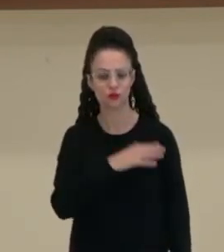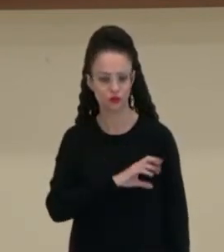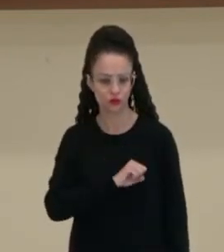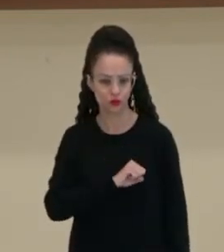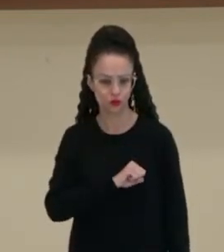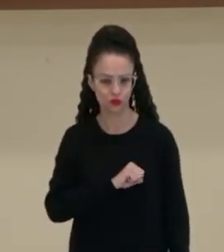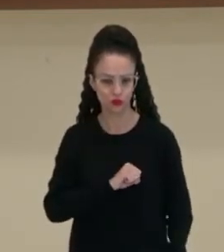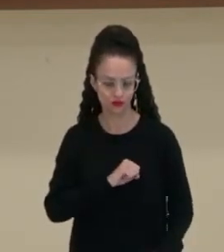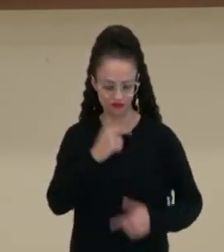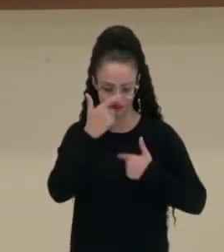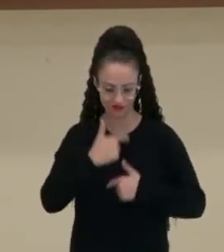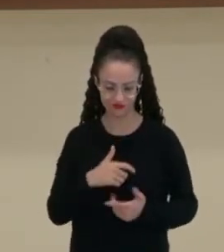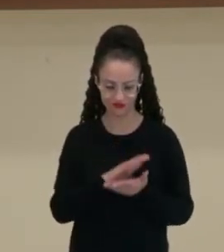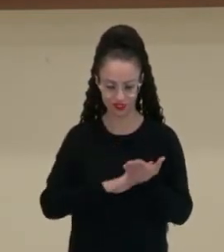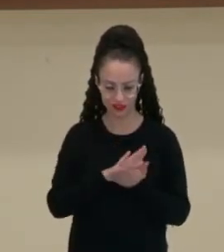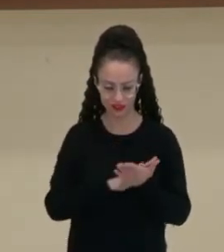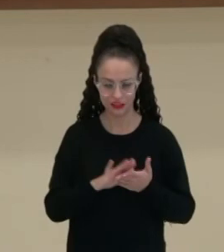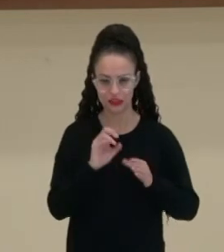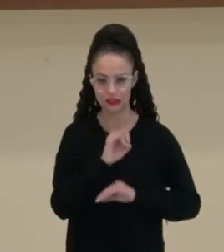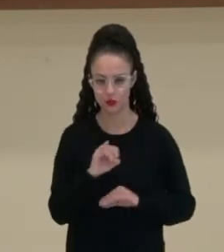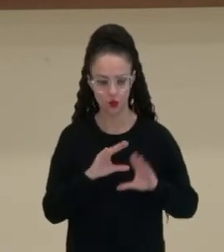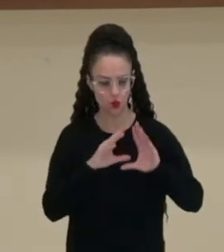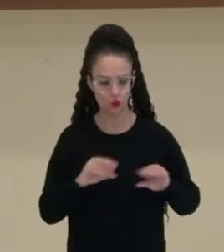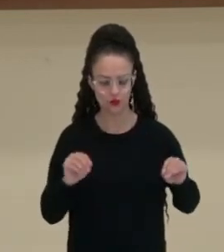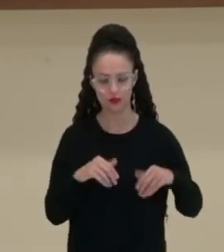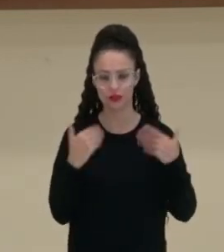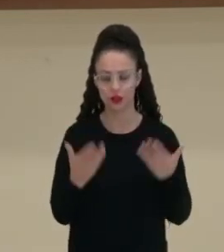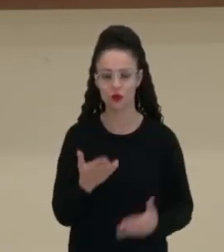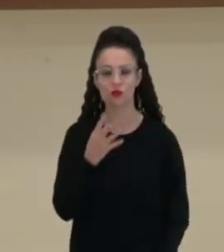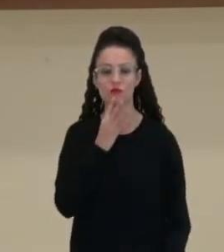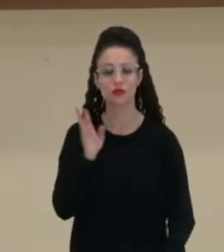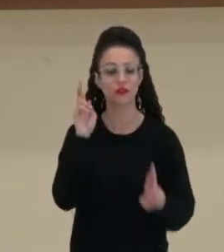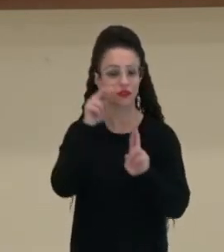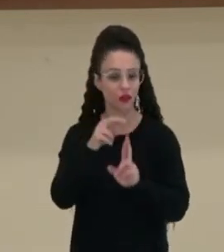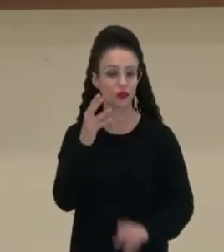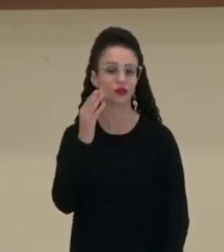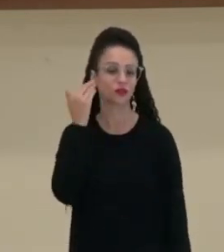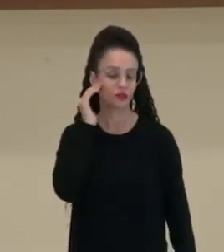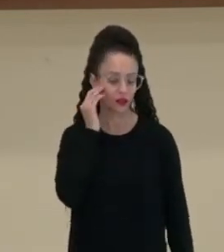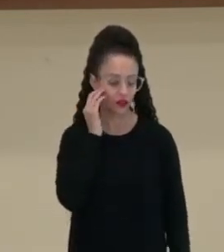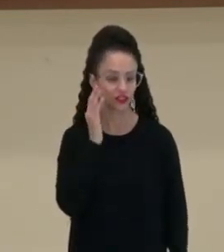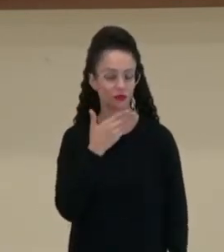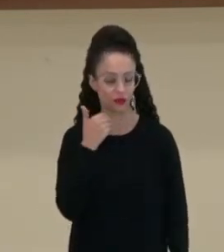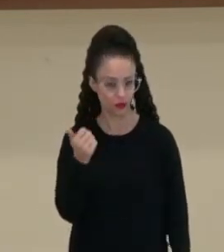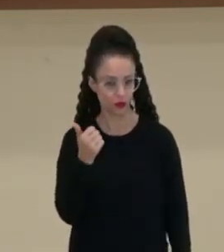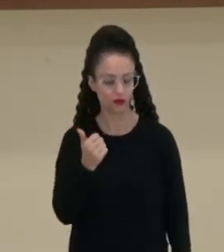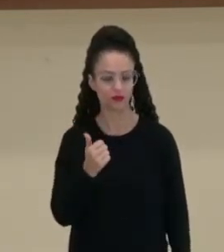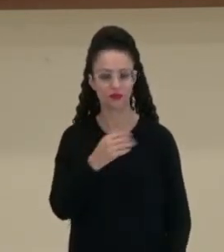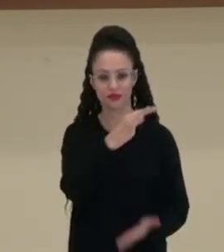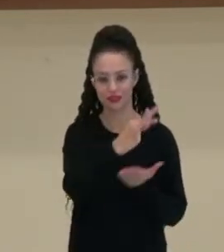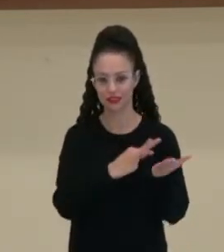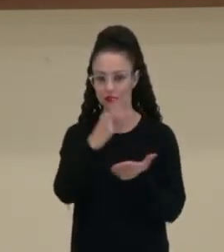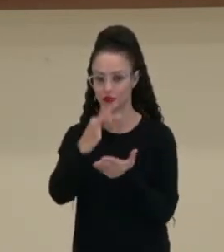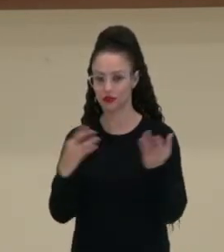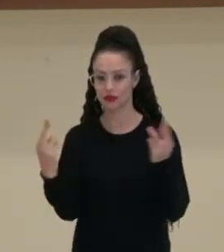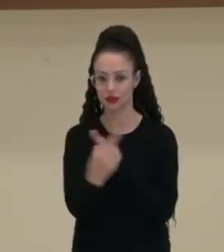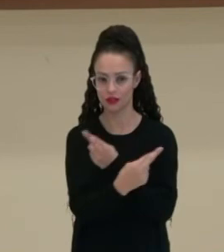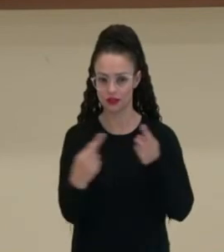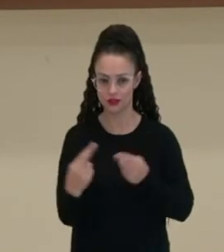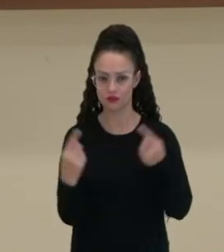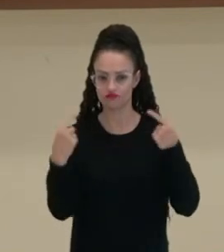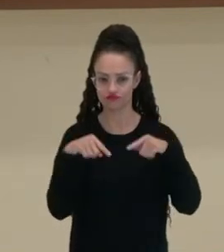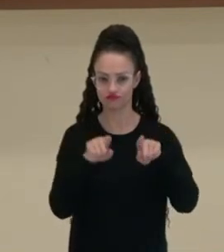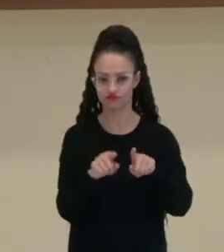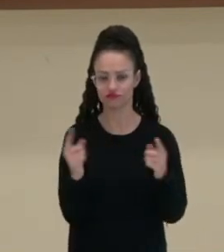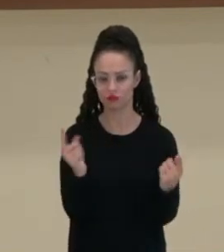nada seria. E aí, conhecendo as referências, eu consigo entender melhor a intertextualidade. Nos textos em